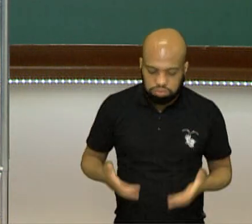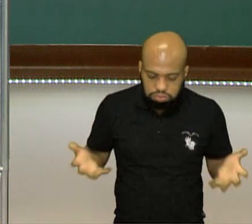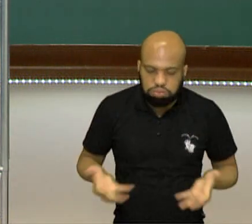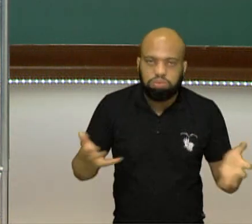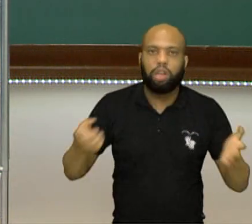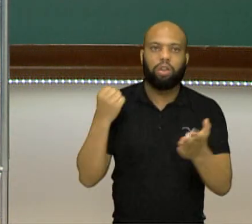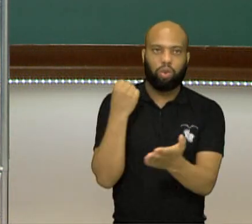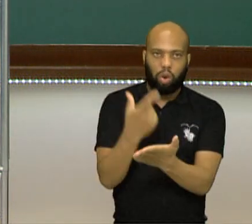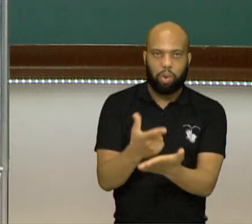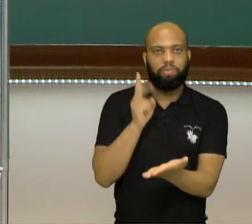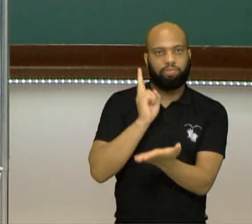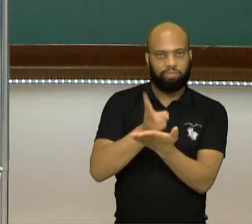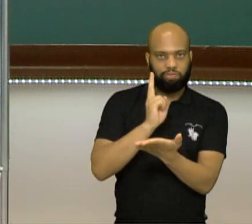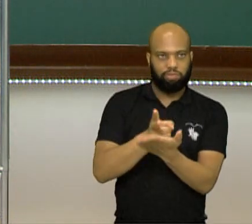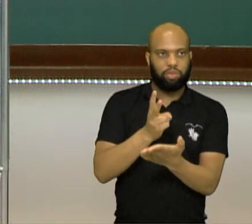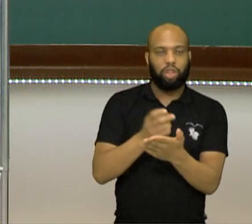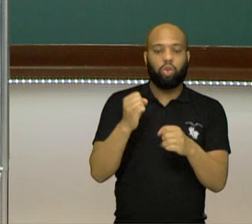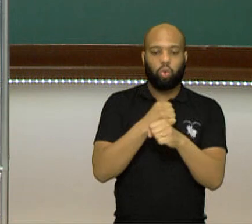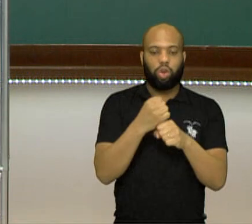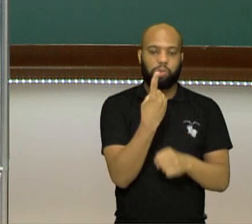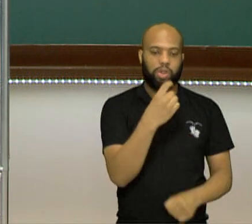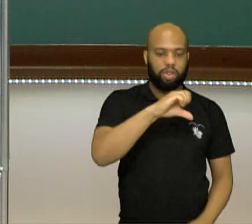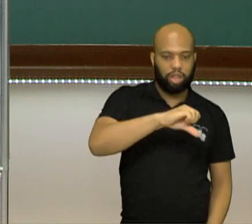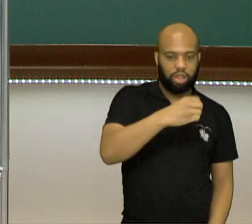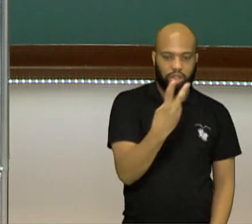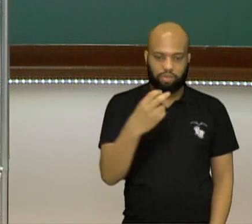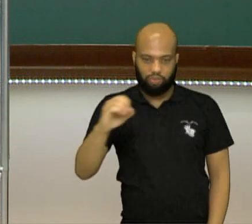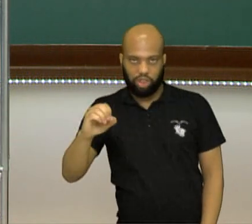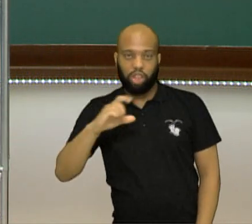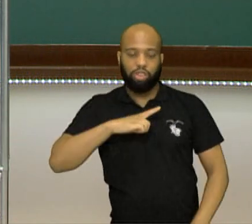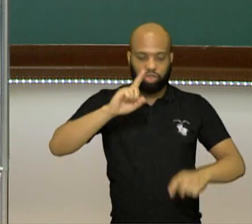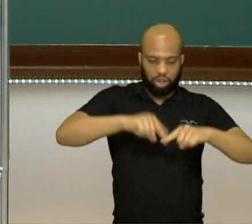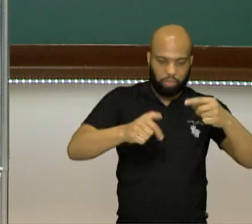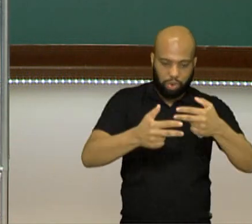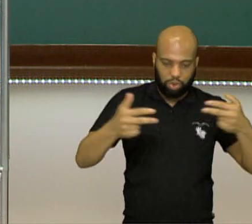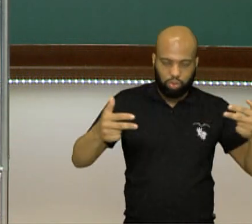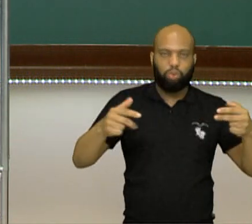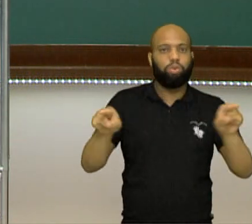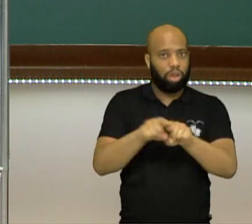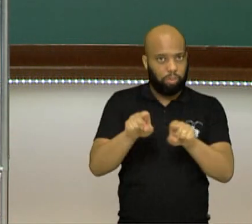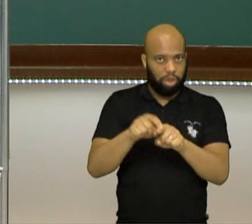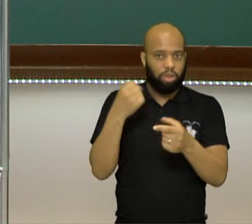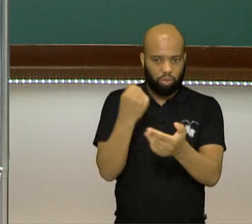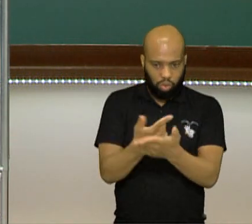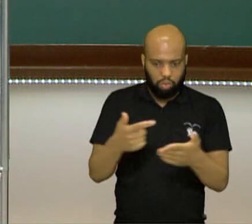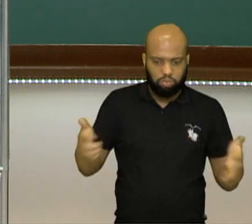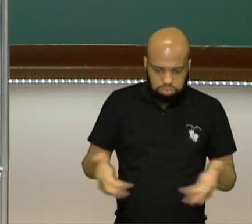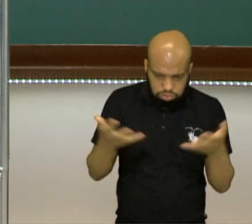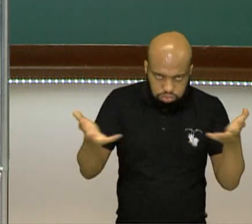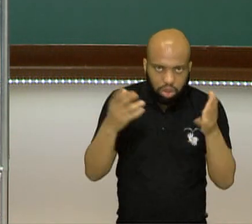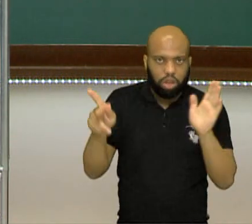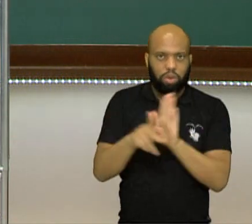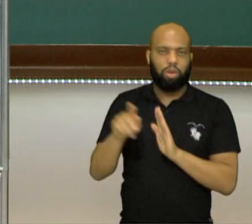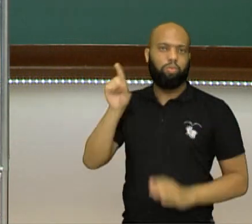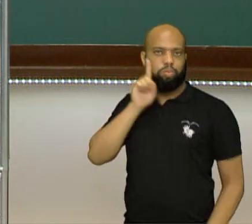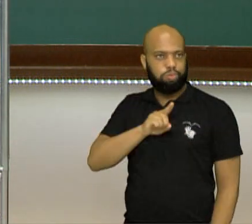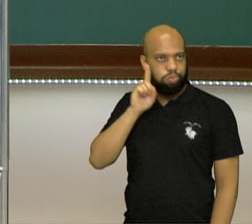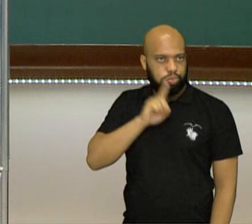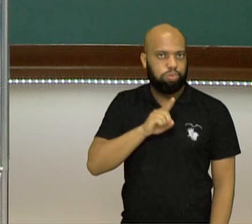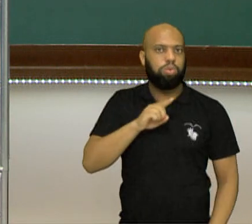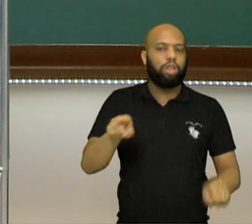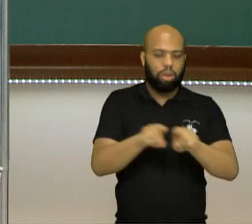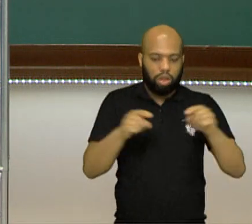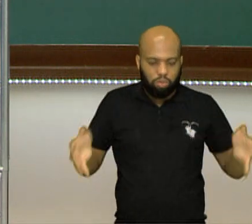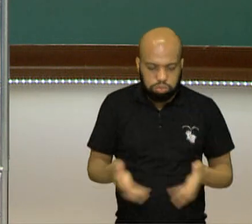ao consumo cada vez maior nos anos 1920, consumir produtos dos Estados Unidos, favorecer a